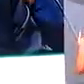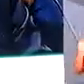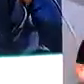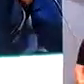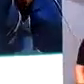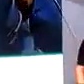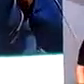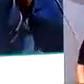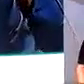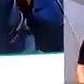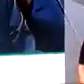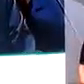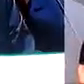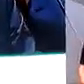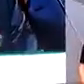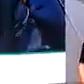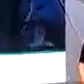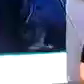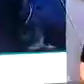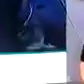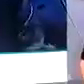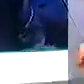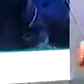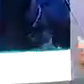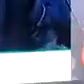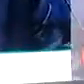único... Calma aí, presidente.